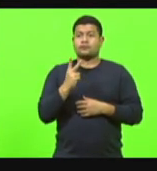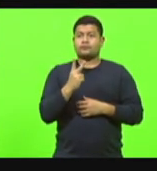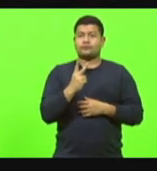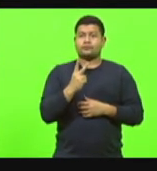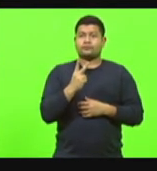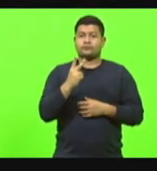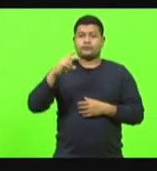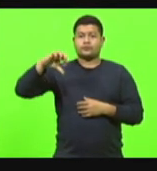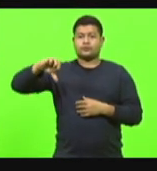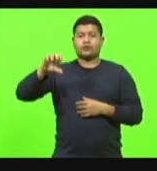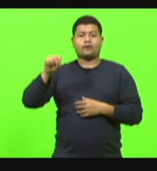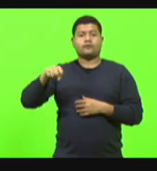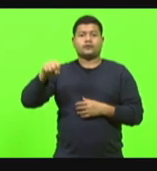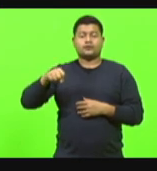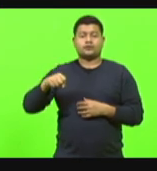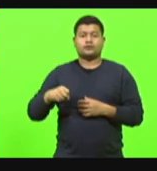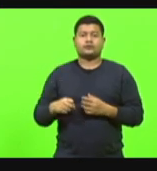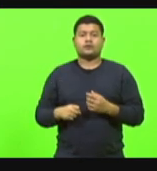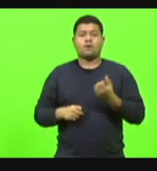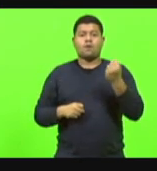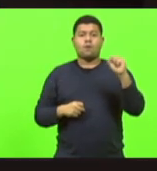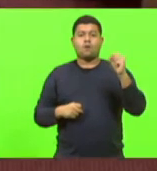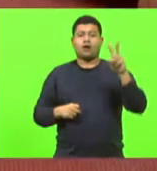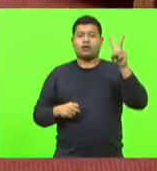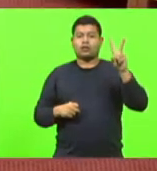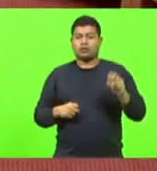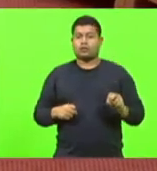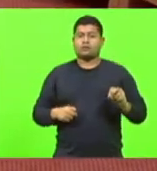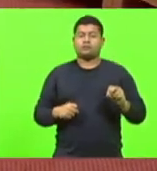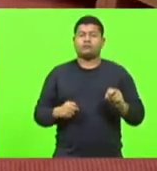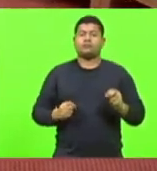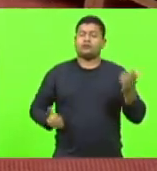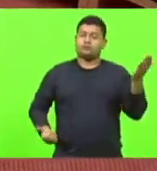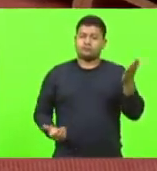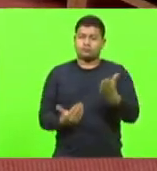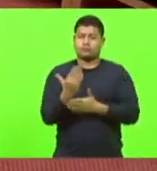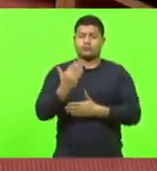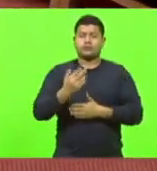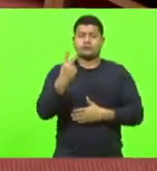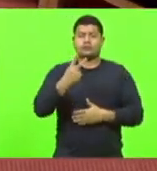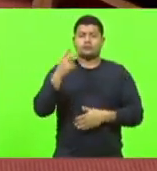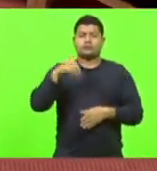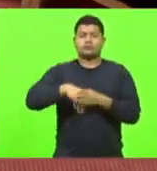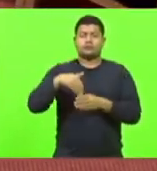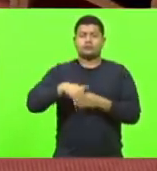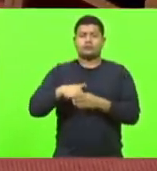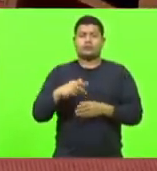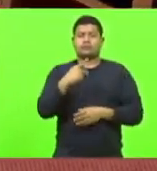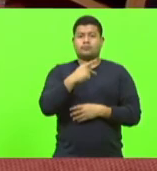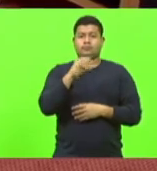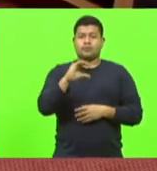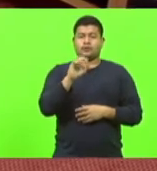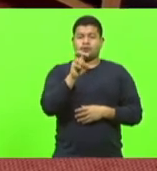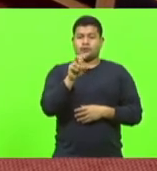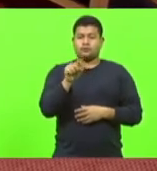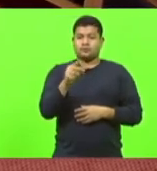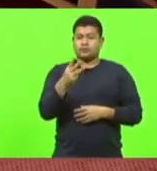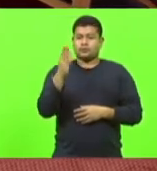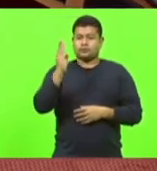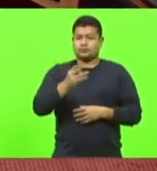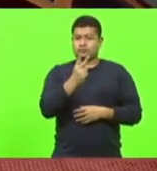29 votos sim oito votos não está aprovado em segundo turno a PEC 5.3 2021